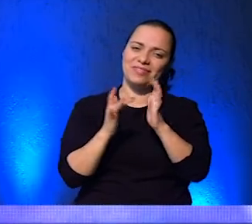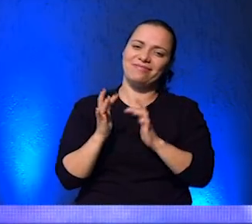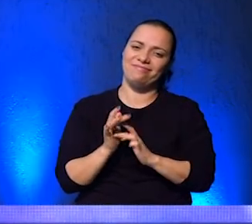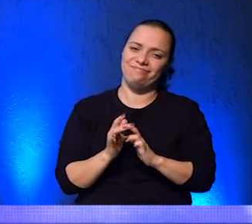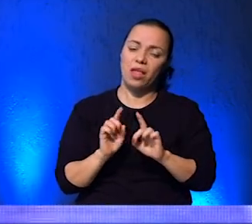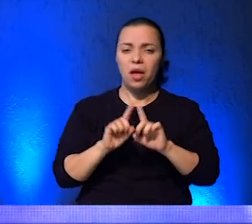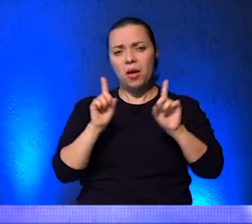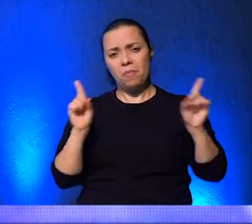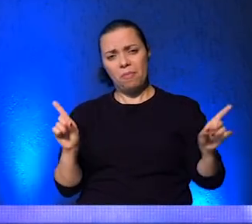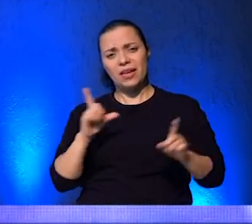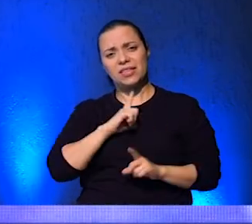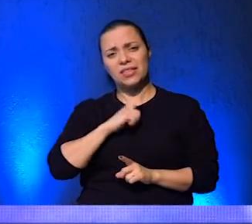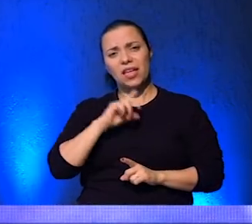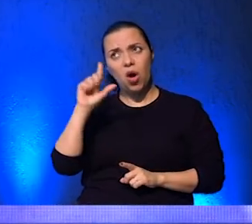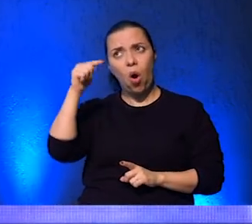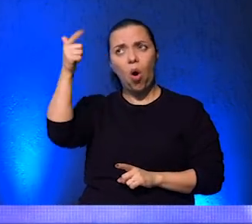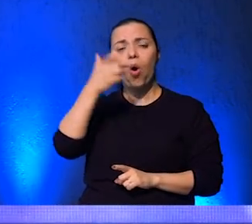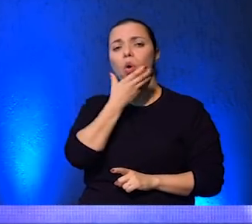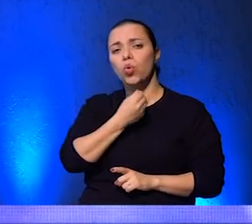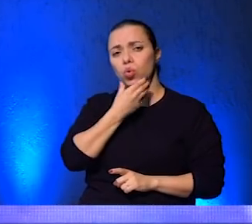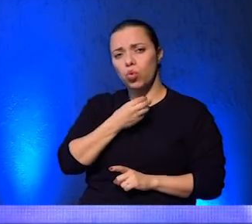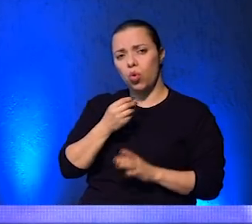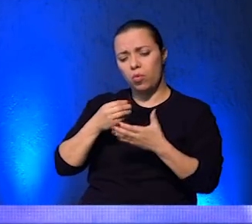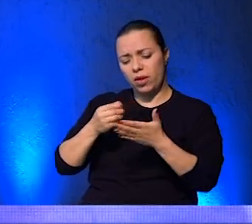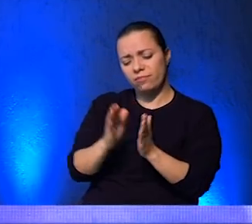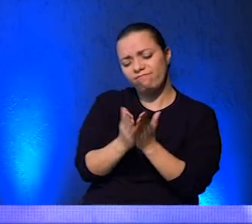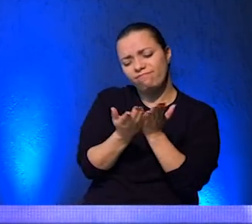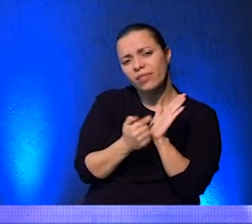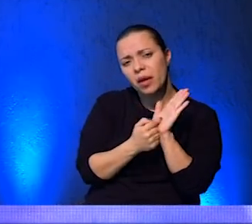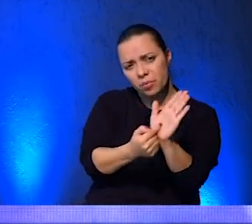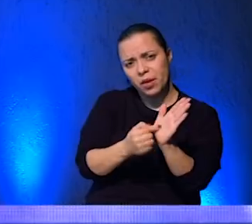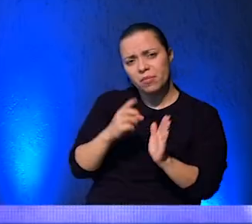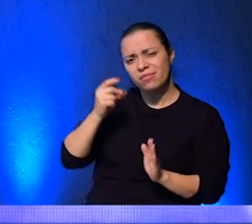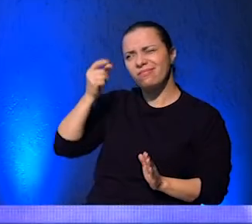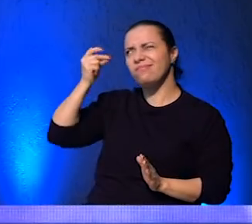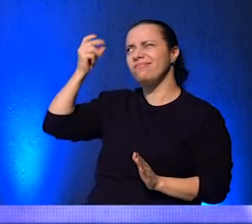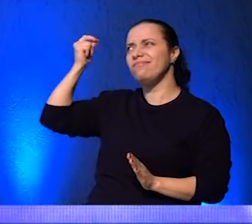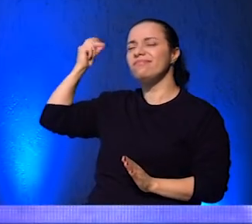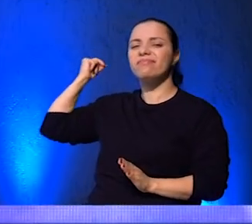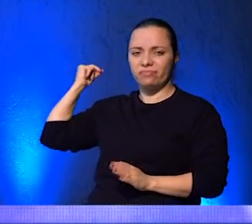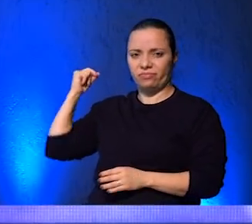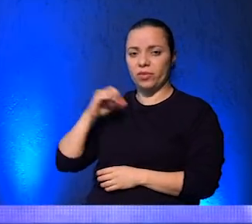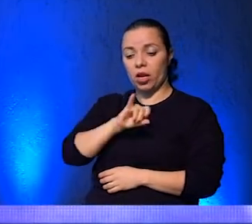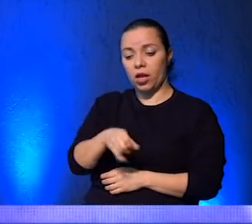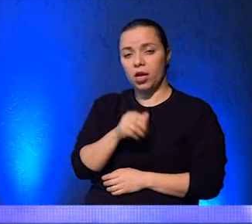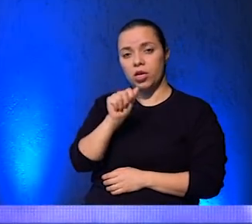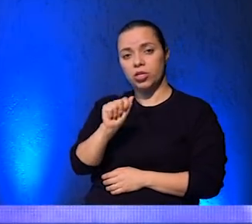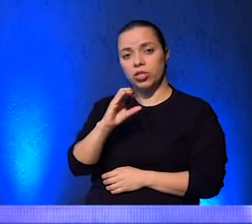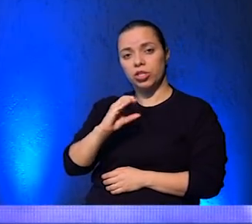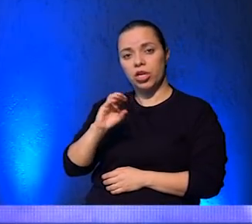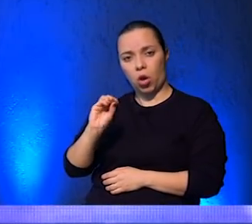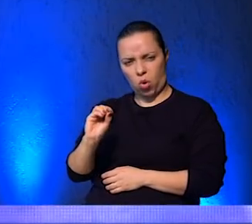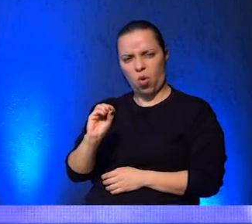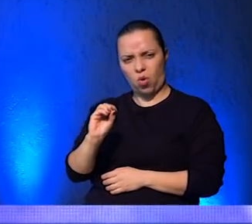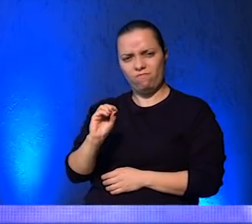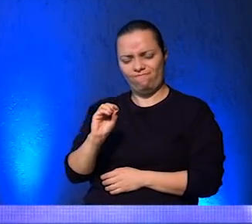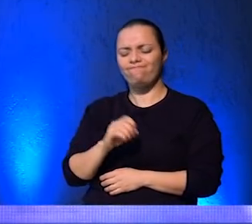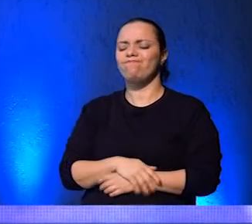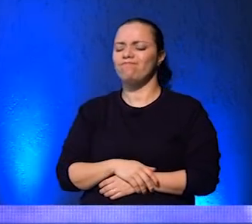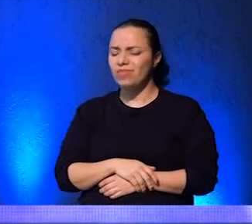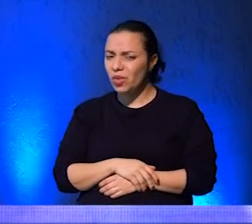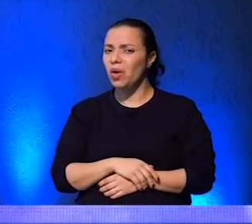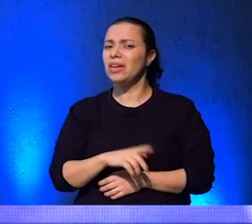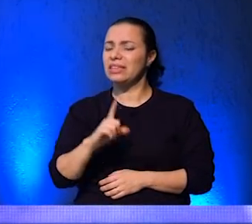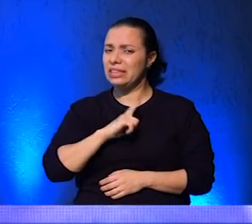jacó a bíblia diz que na época de jacó e você pode dizer assim vai pastor jacó não passou por nada aparecida jacó